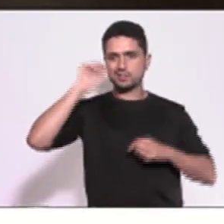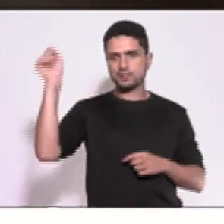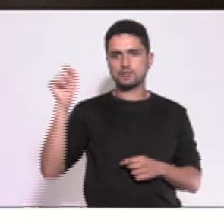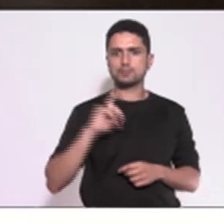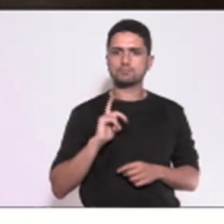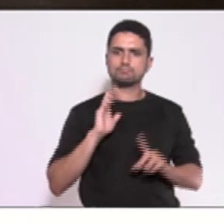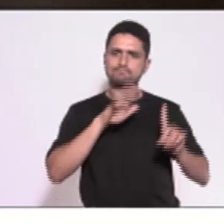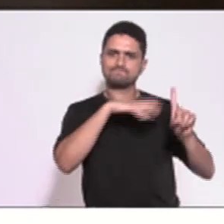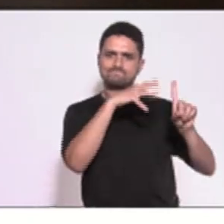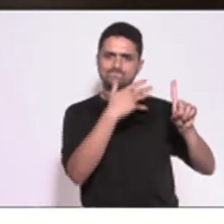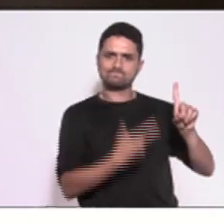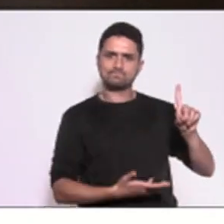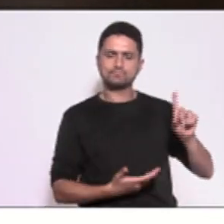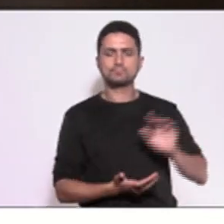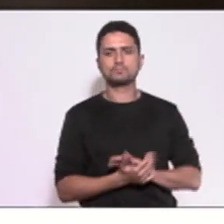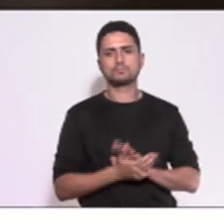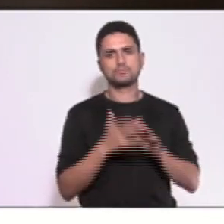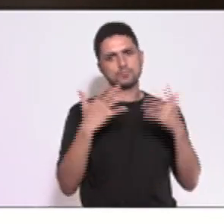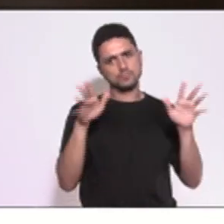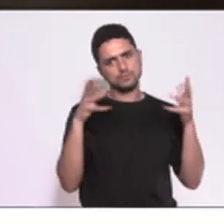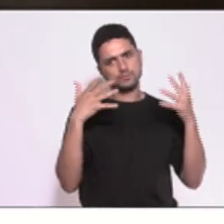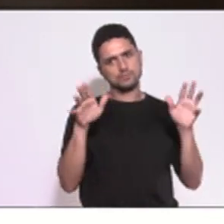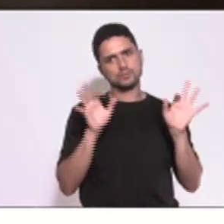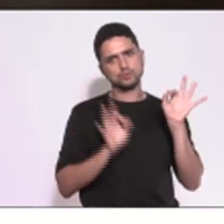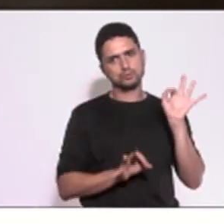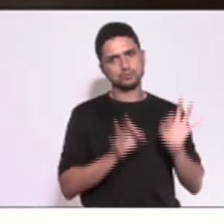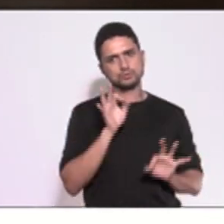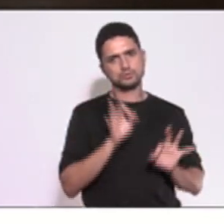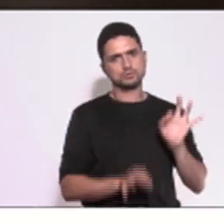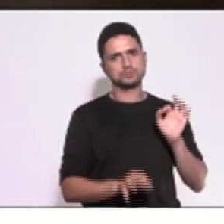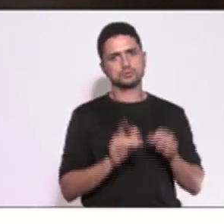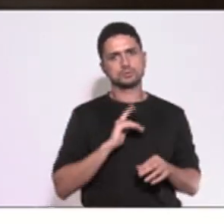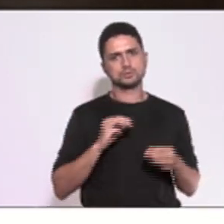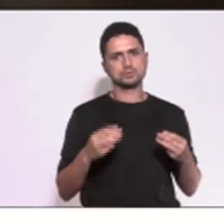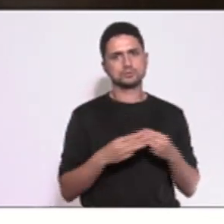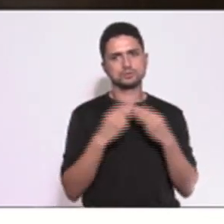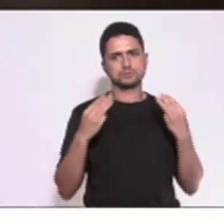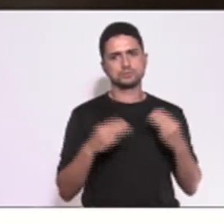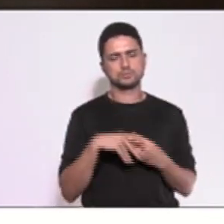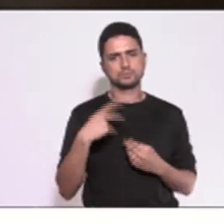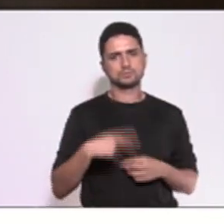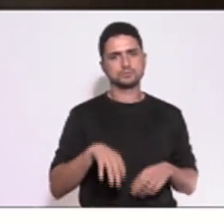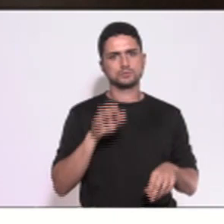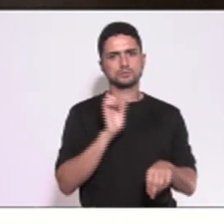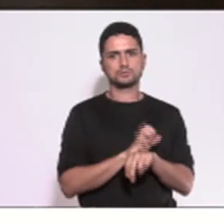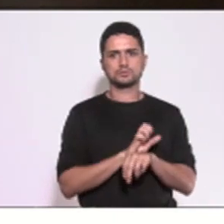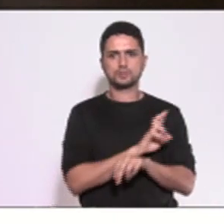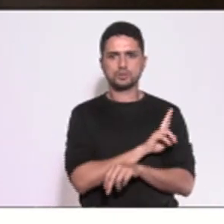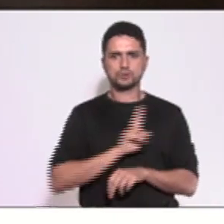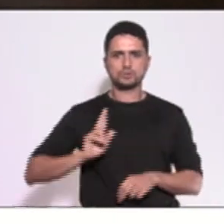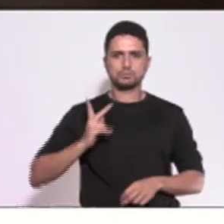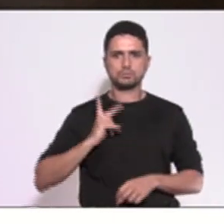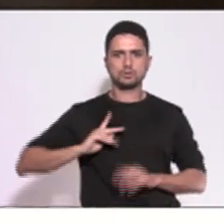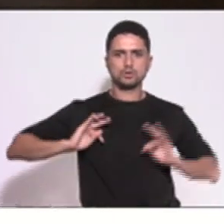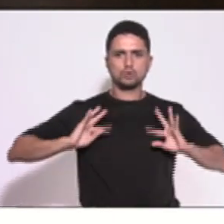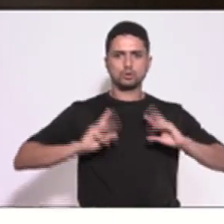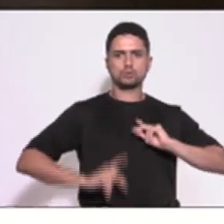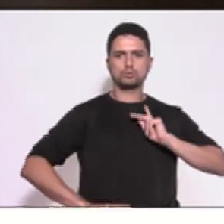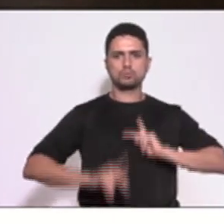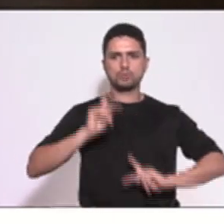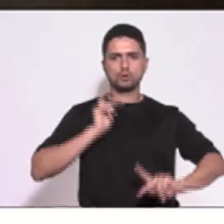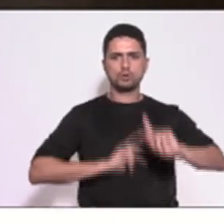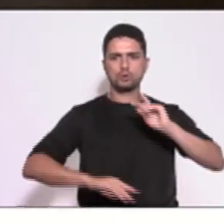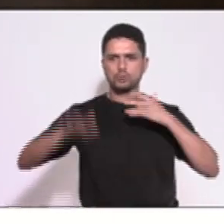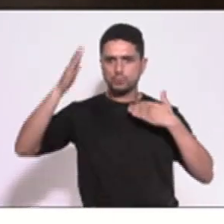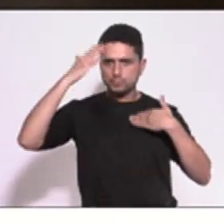muito louvor e justiça para um grande judeu e cidadão do nosso Estado. Em nome dos judeus da nação, o nosso